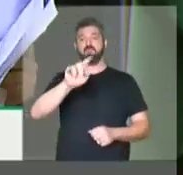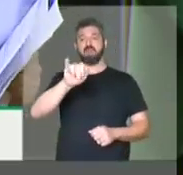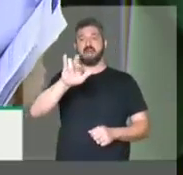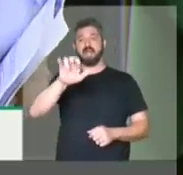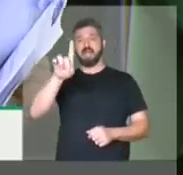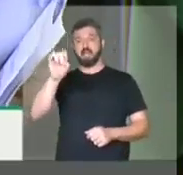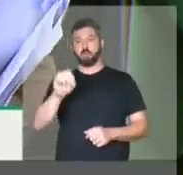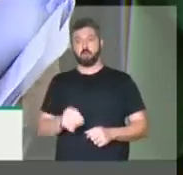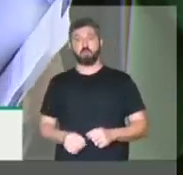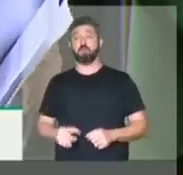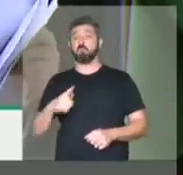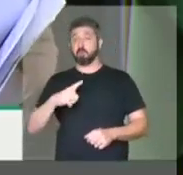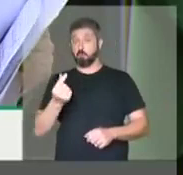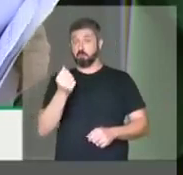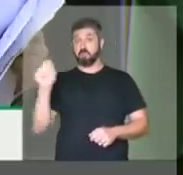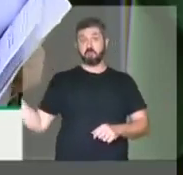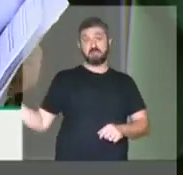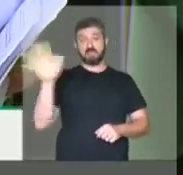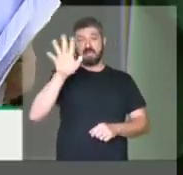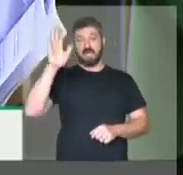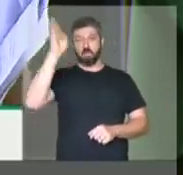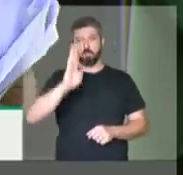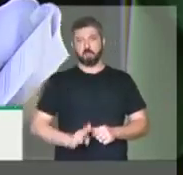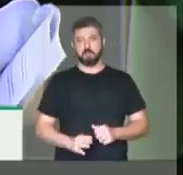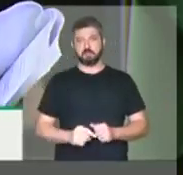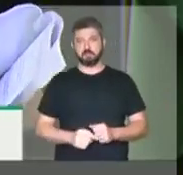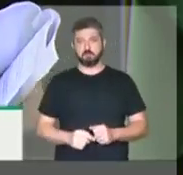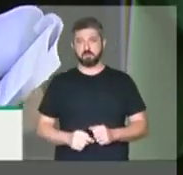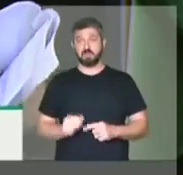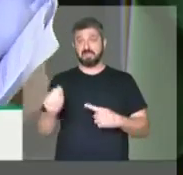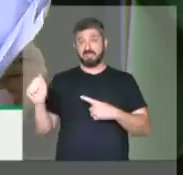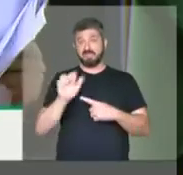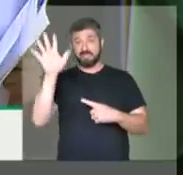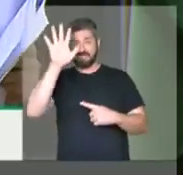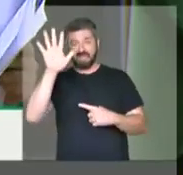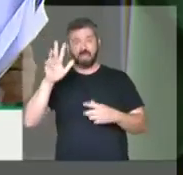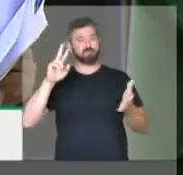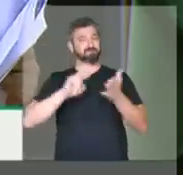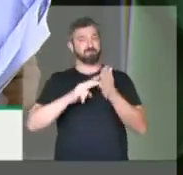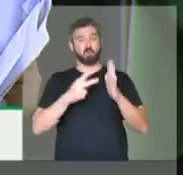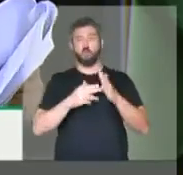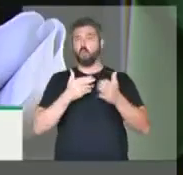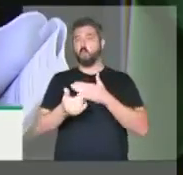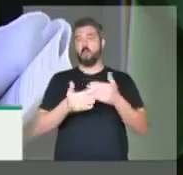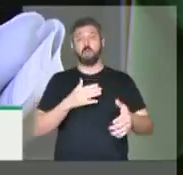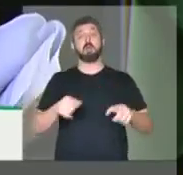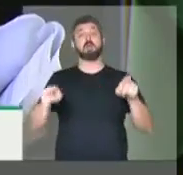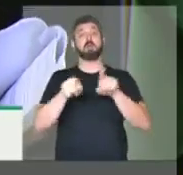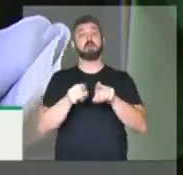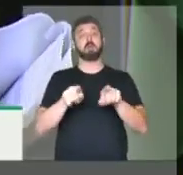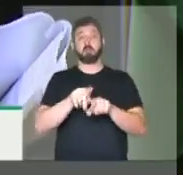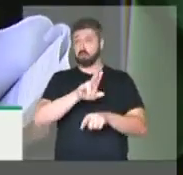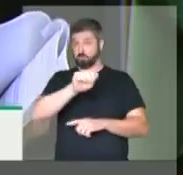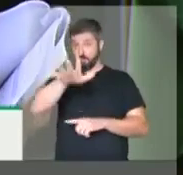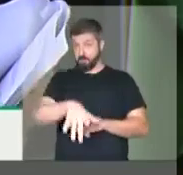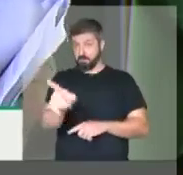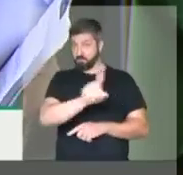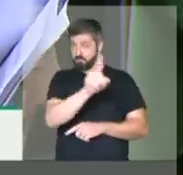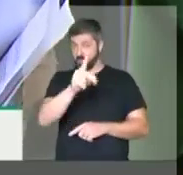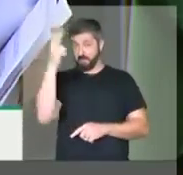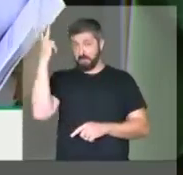prevaricação, custará muito caro ao Brasil, caro em todos os sentidos, e não sairá